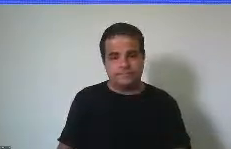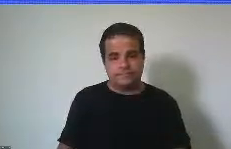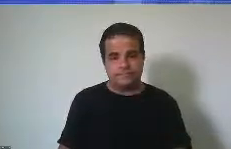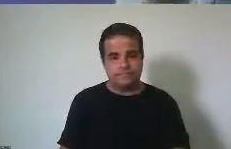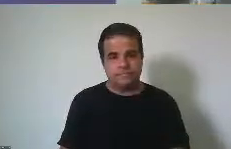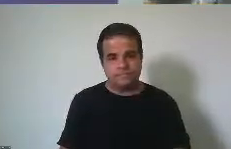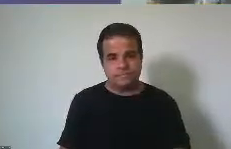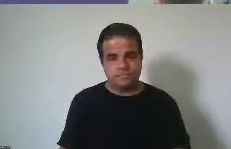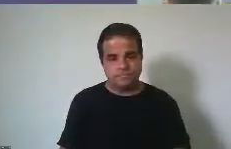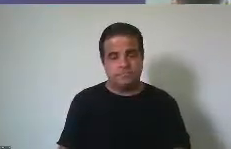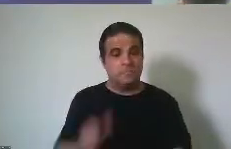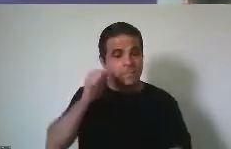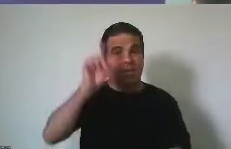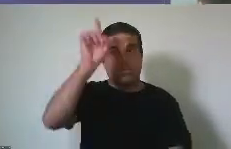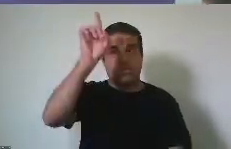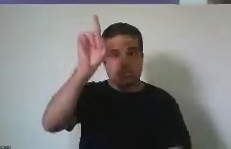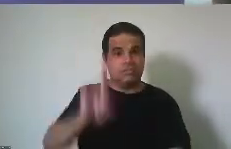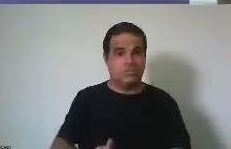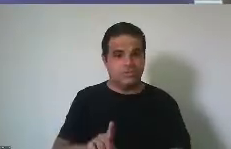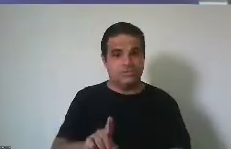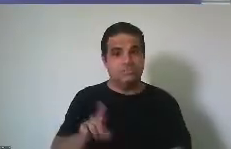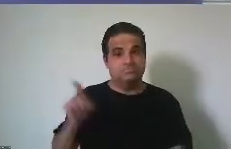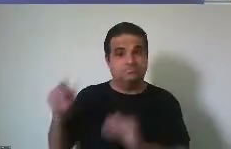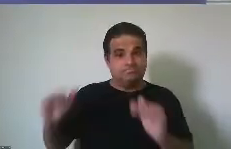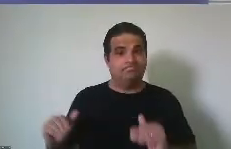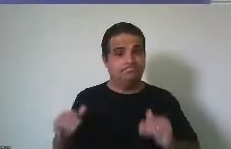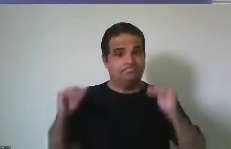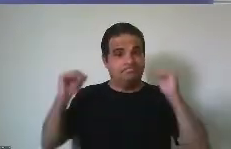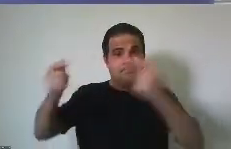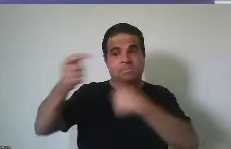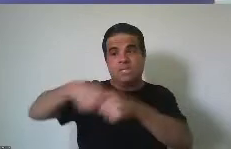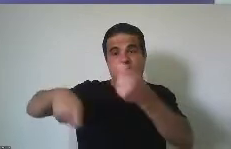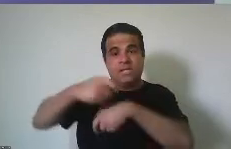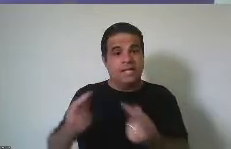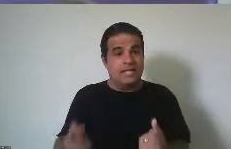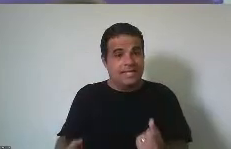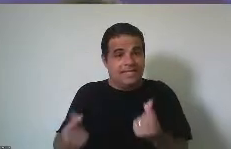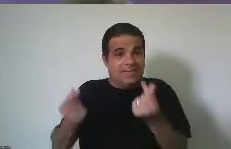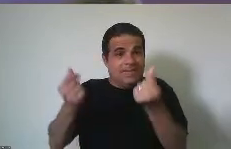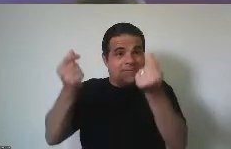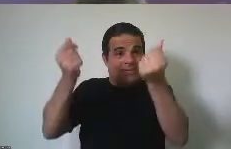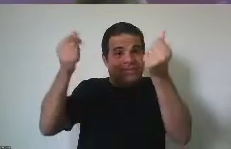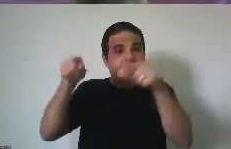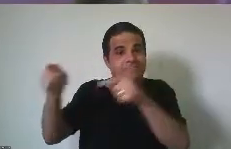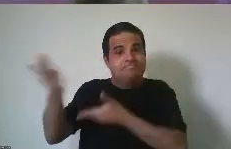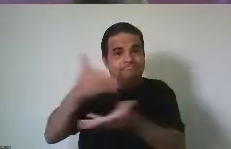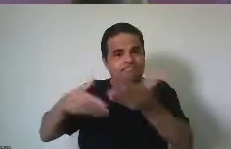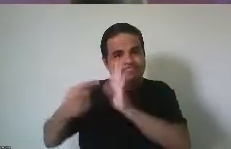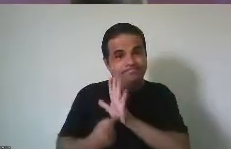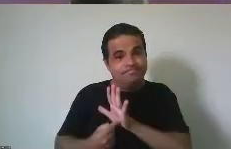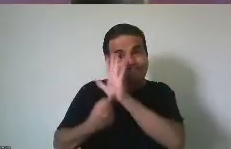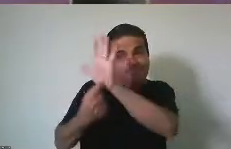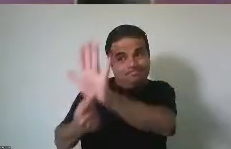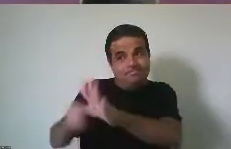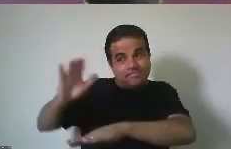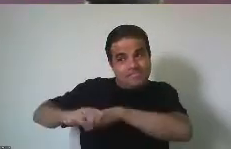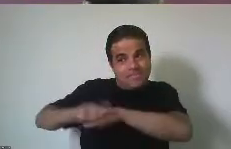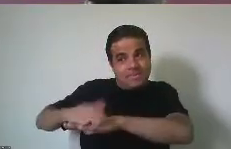diretora executiva Financeira ou redação e convertida hoje para sair com a apresentação